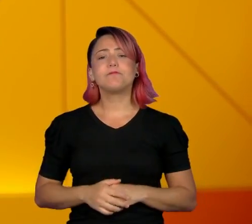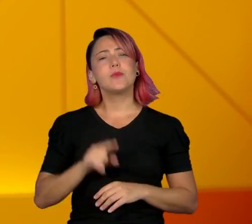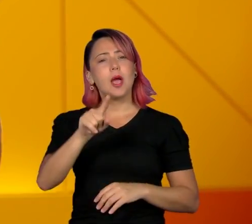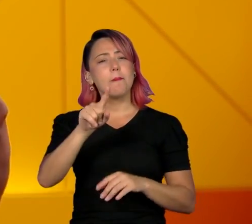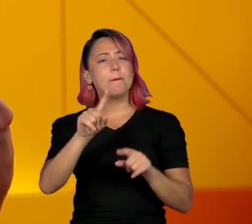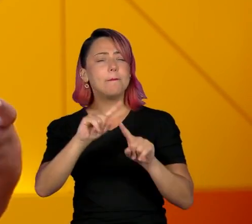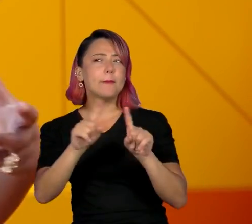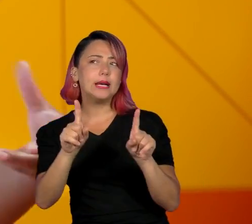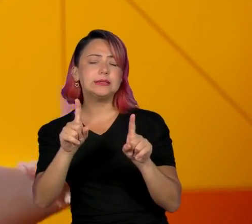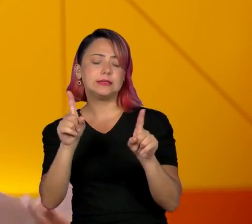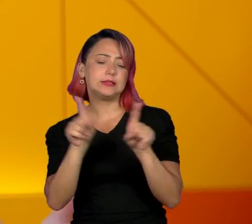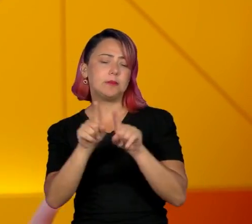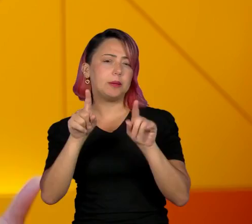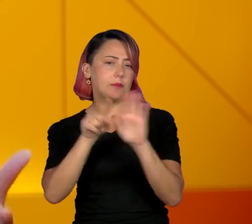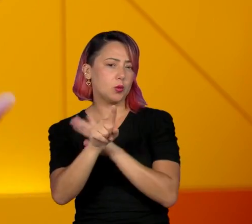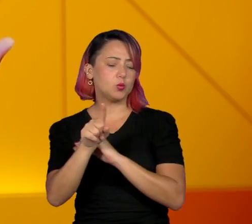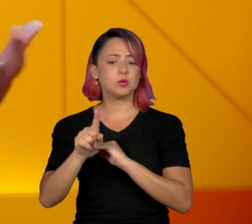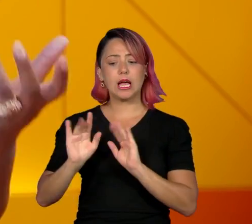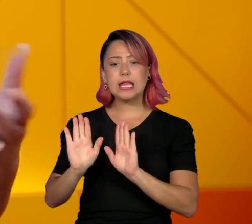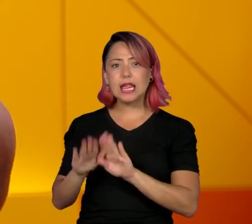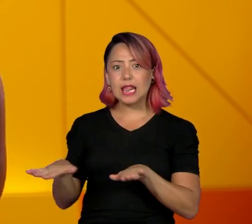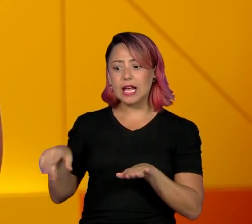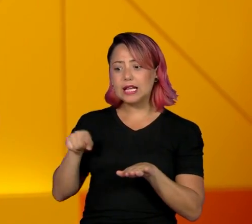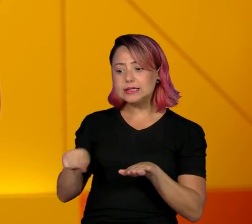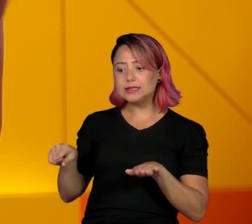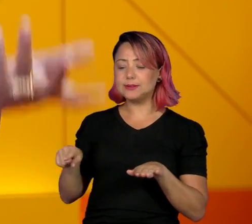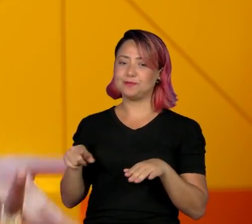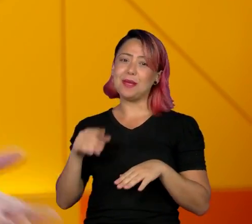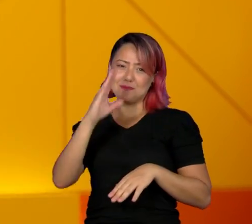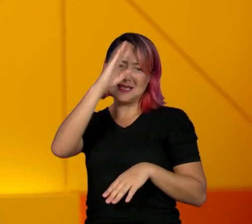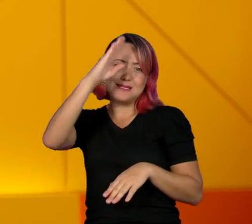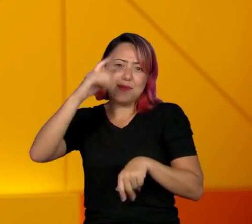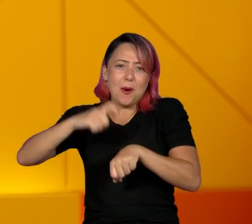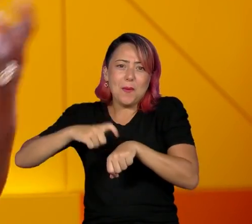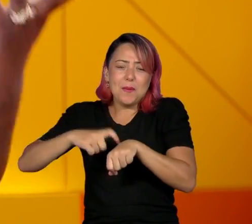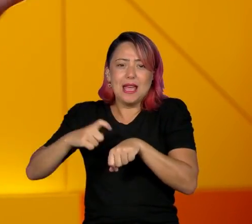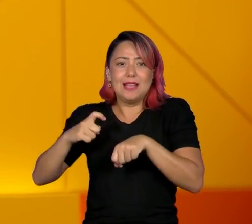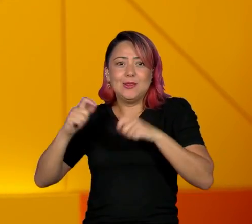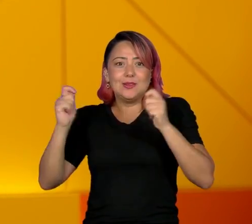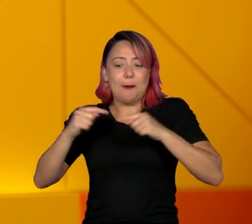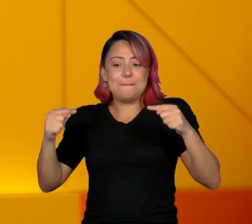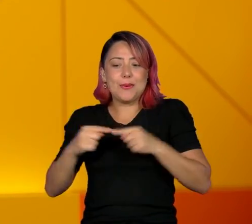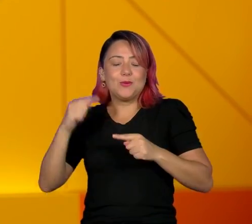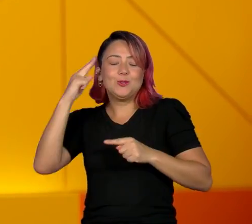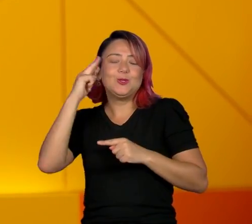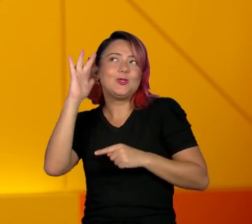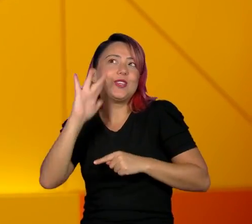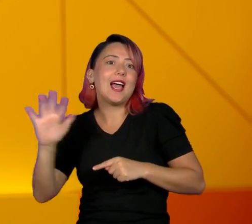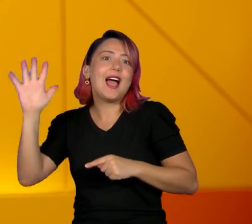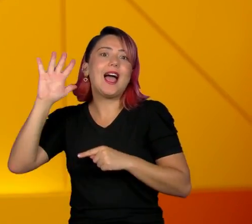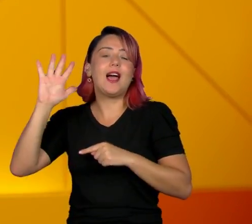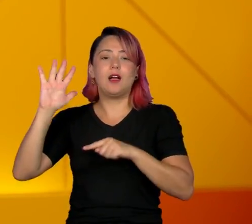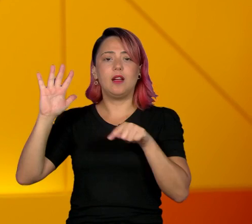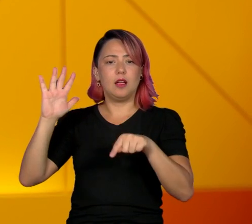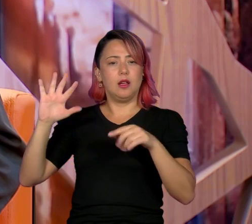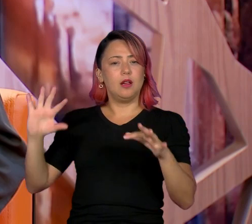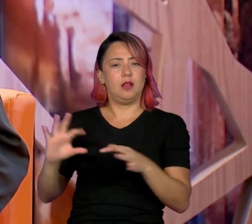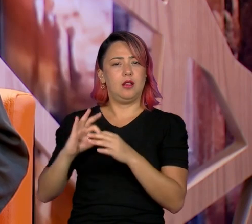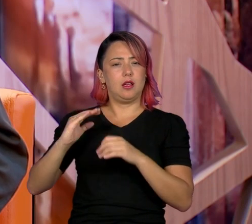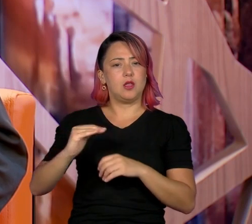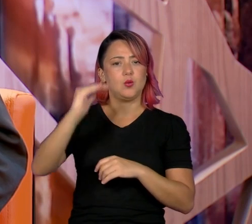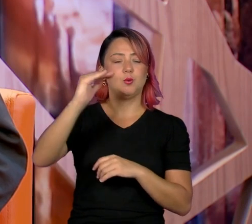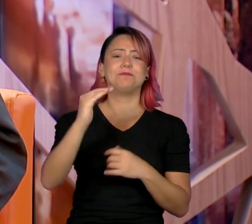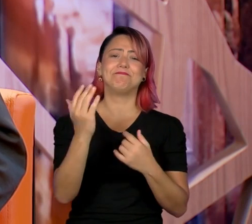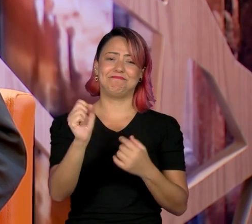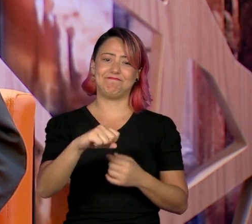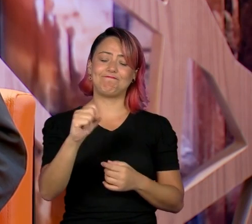os sonhos mais nutrem o desenvolvimento da vida adulta? Como é que isso funciona na realidade? Pois é, a criança,